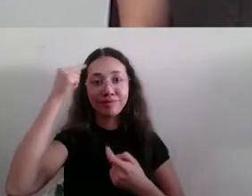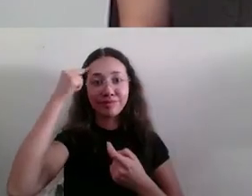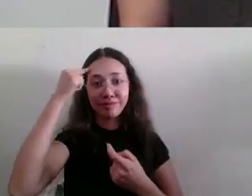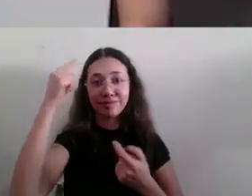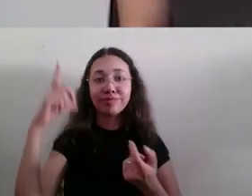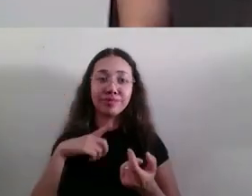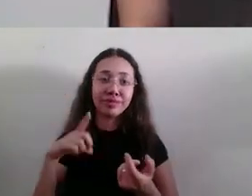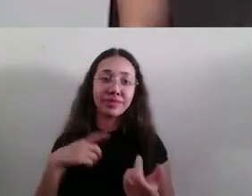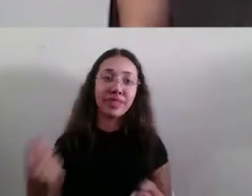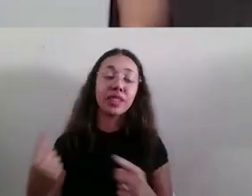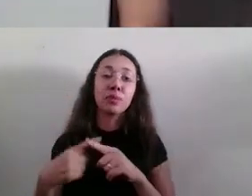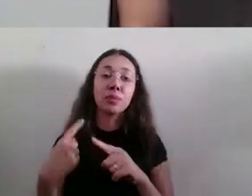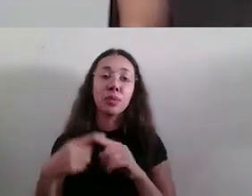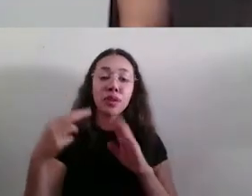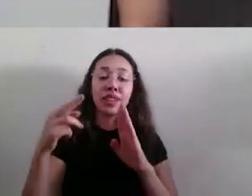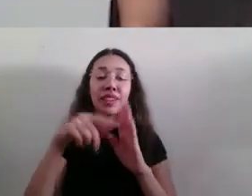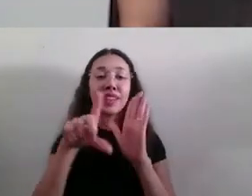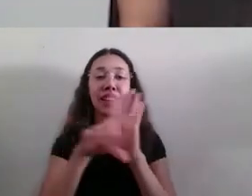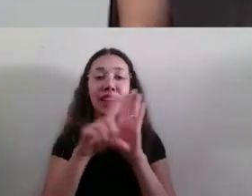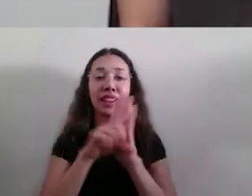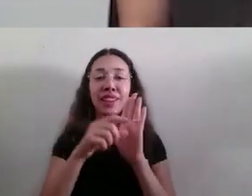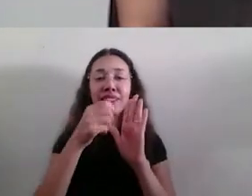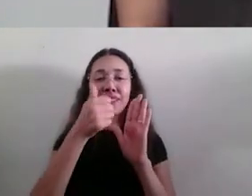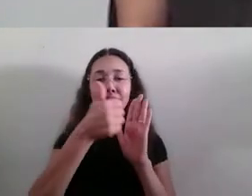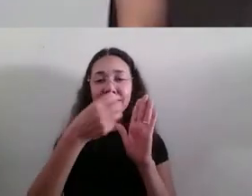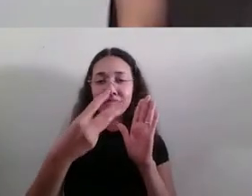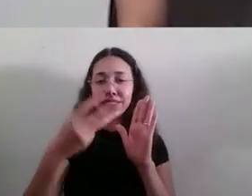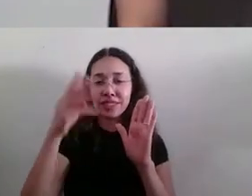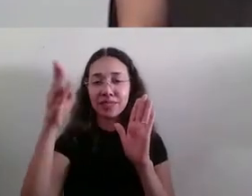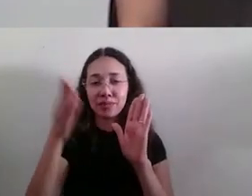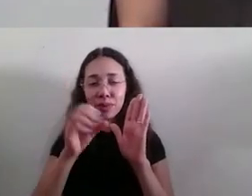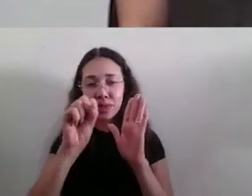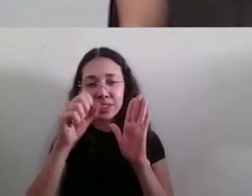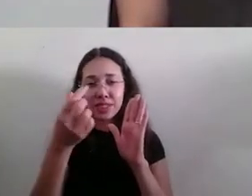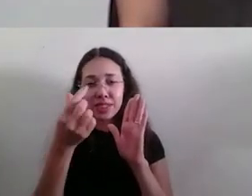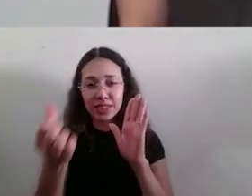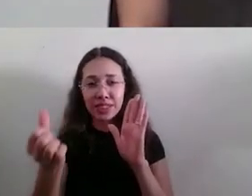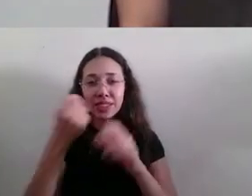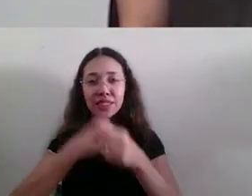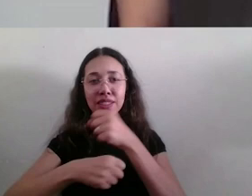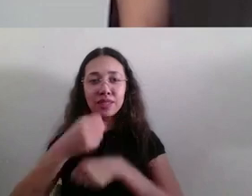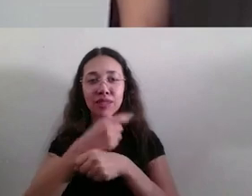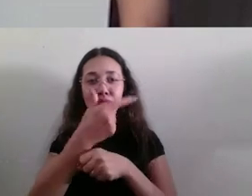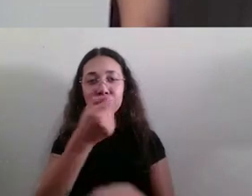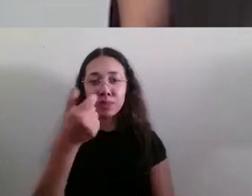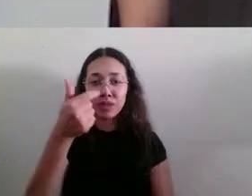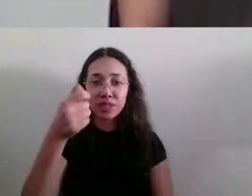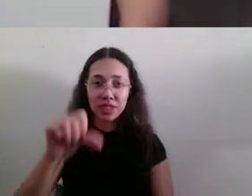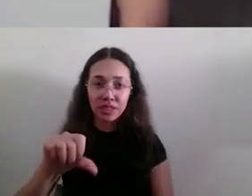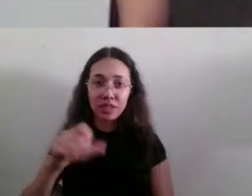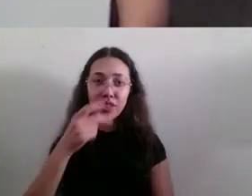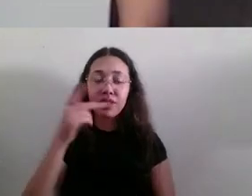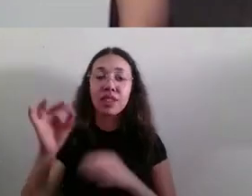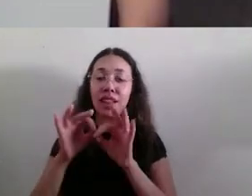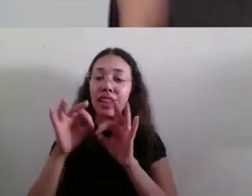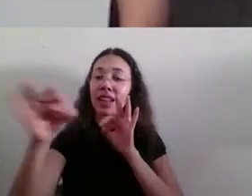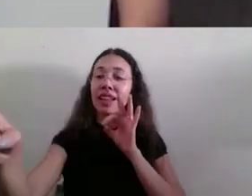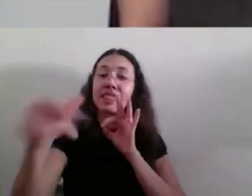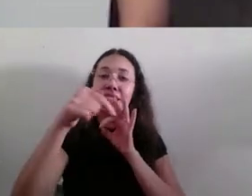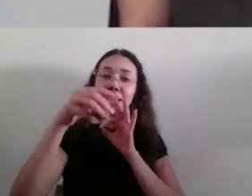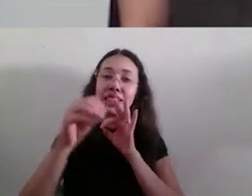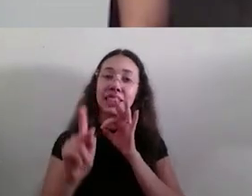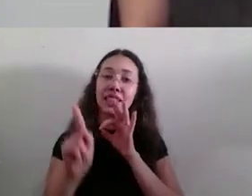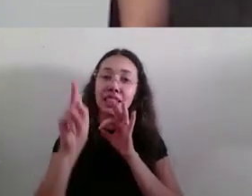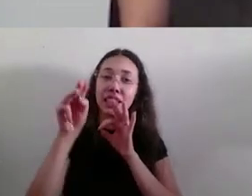é o artigo 3º da Lei 13.876 de 2019, estabelecia aquele limite de 70 quilômetros para que pudesse ser